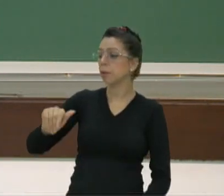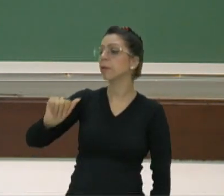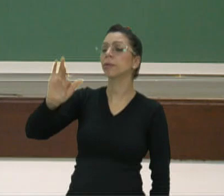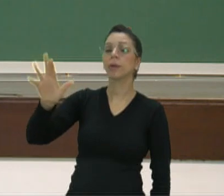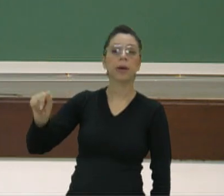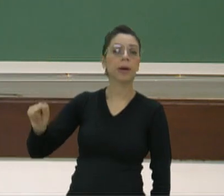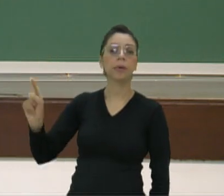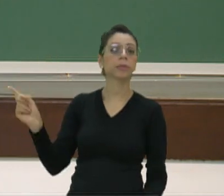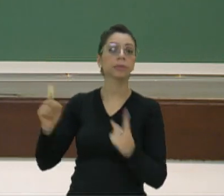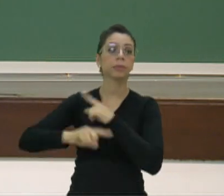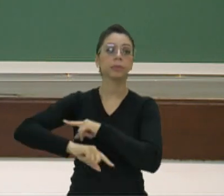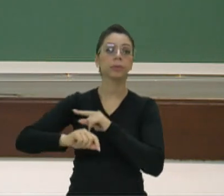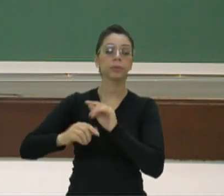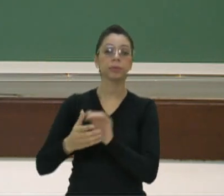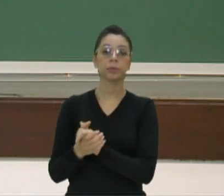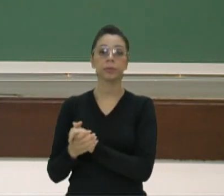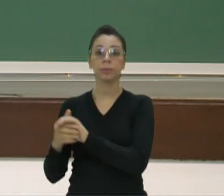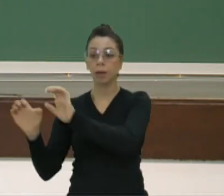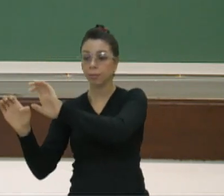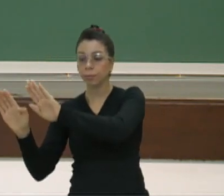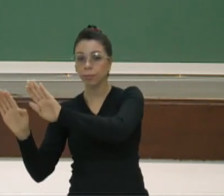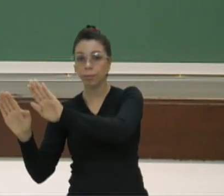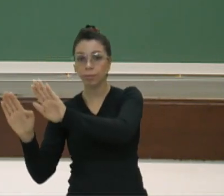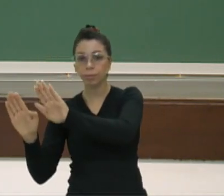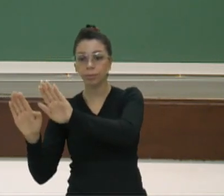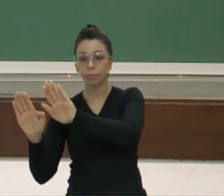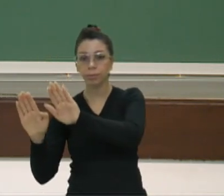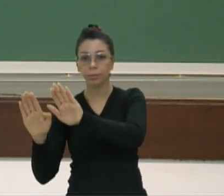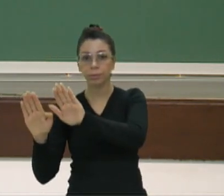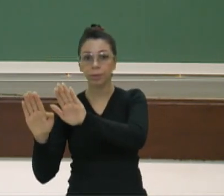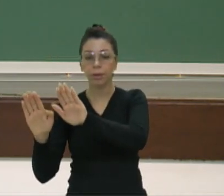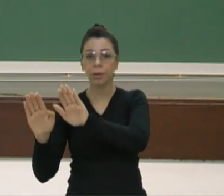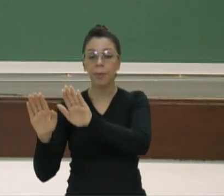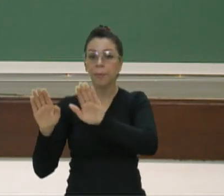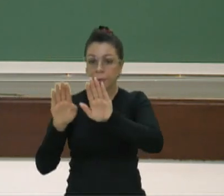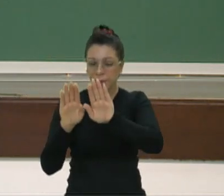ao contrário, mais para o lado direito, por causa dessa